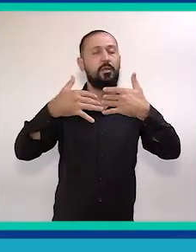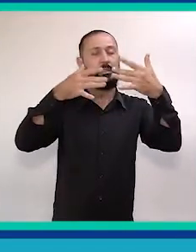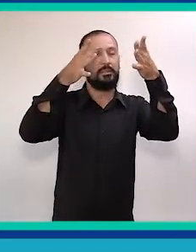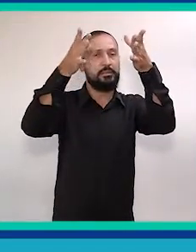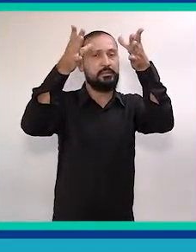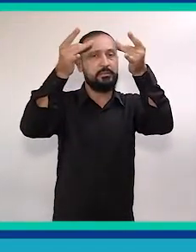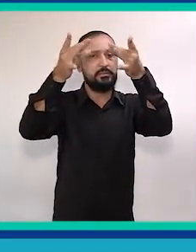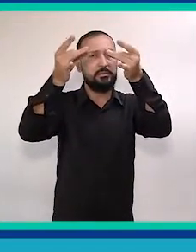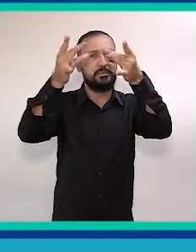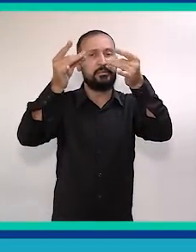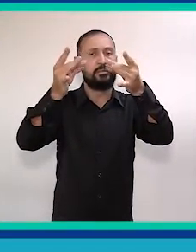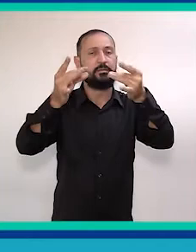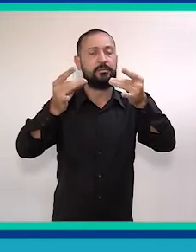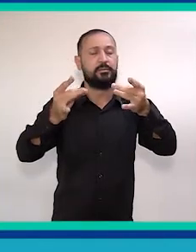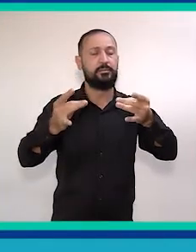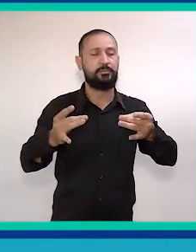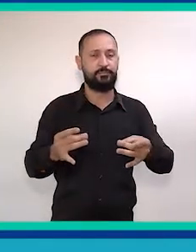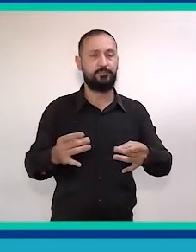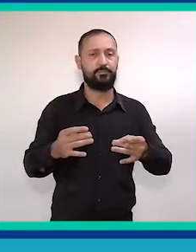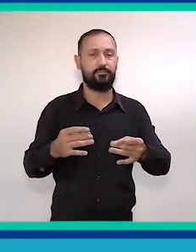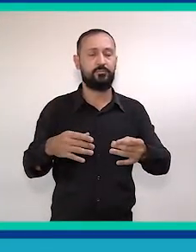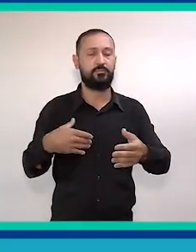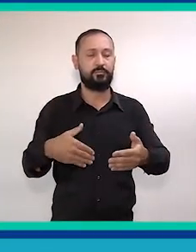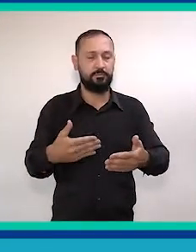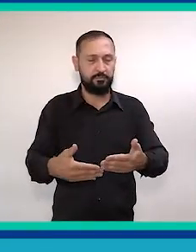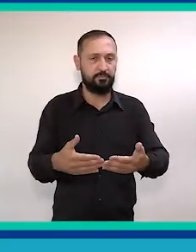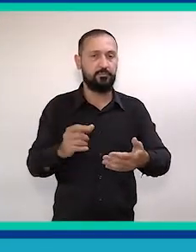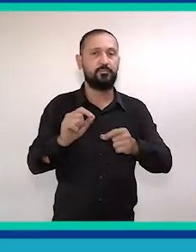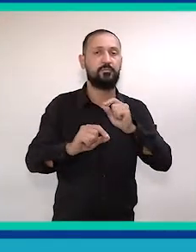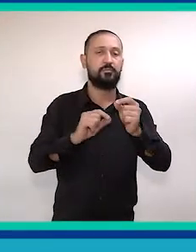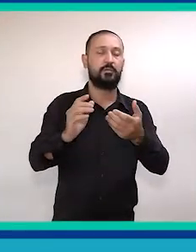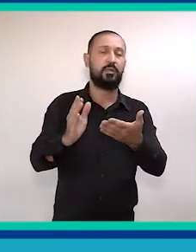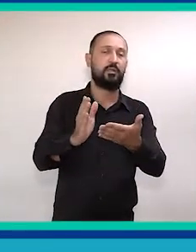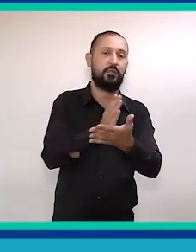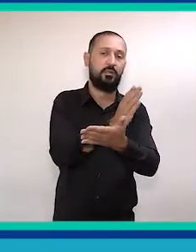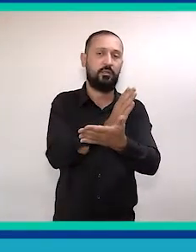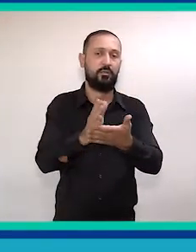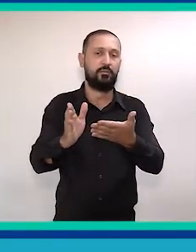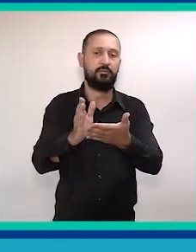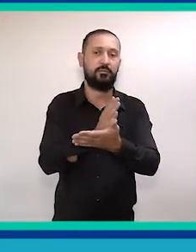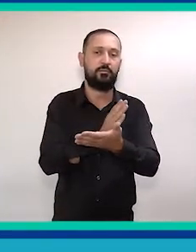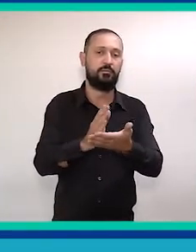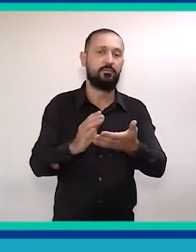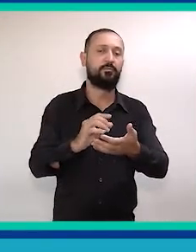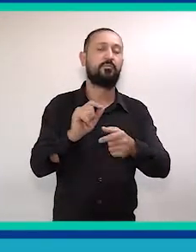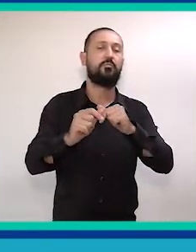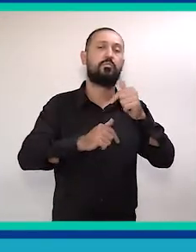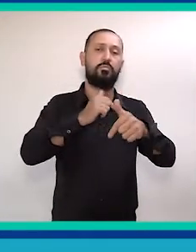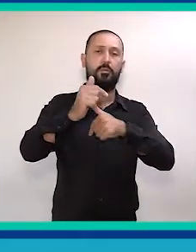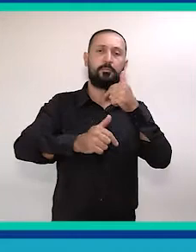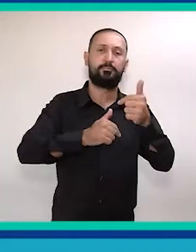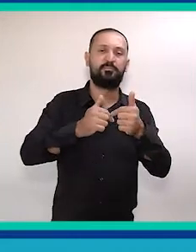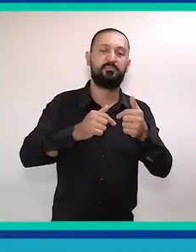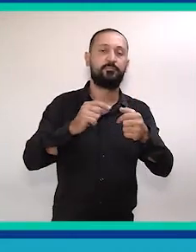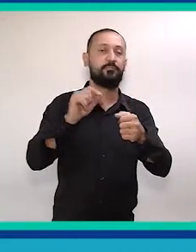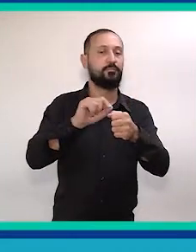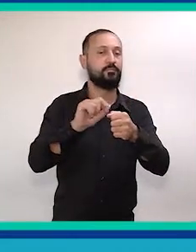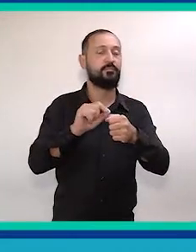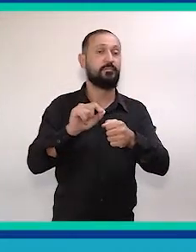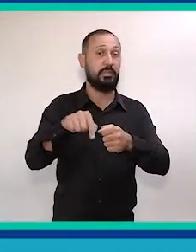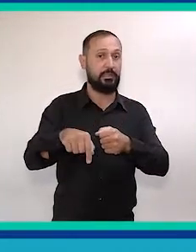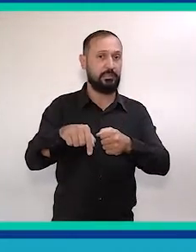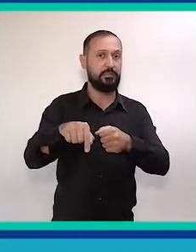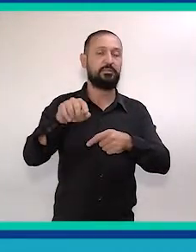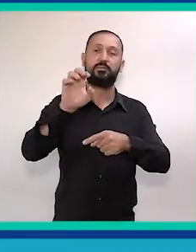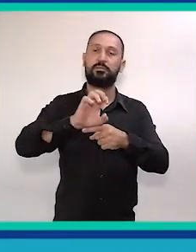uma explicação muito bem detalhada de todo esse processo de separação das moléculas, um trabalho